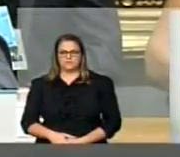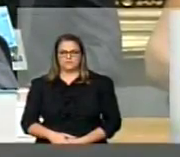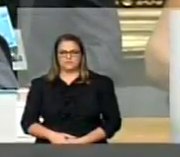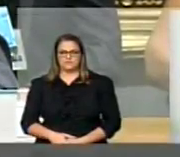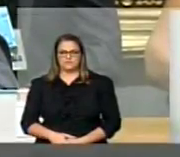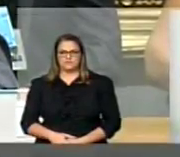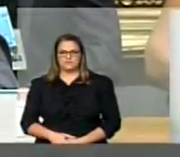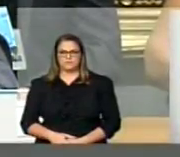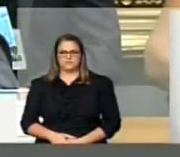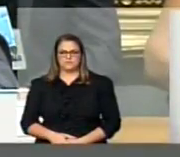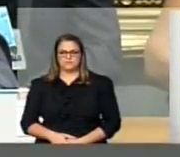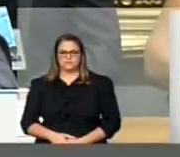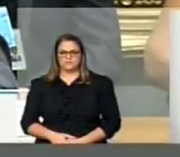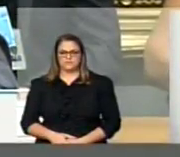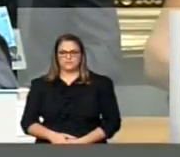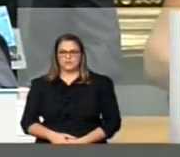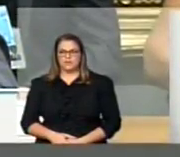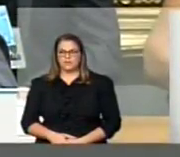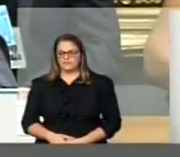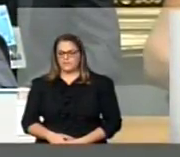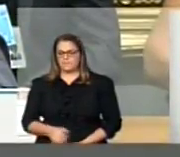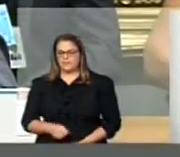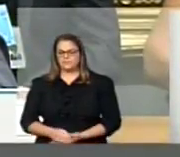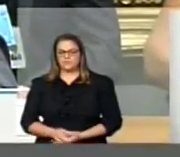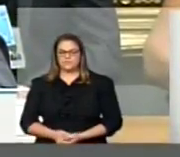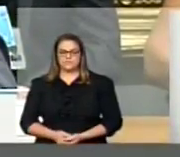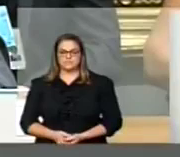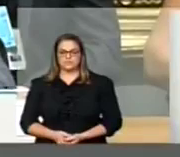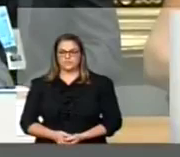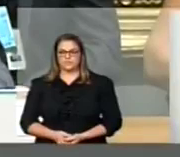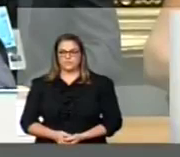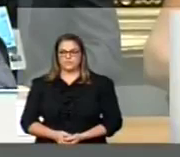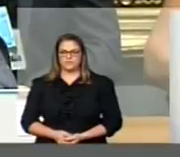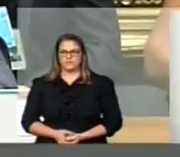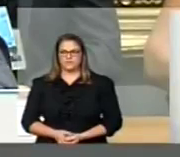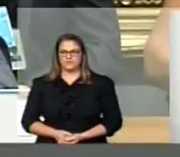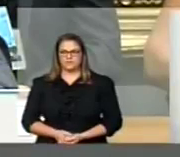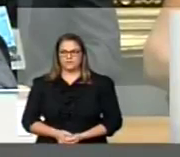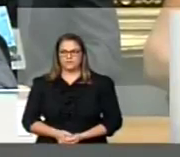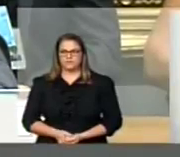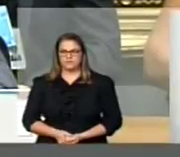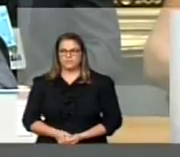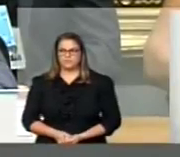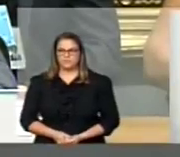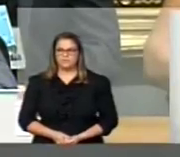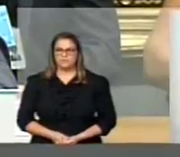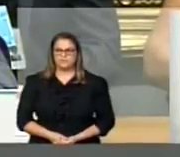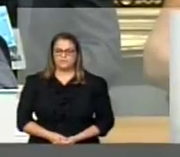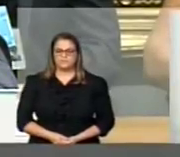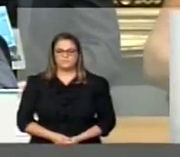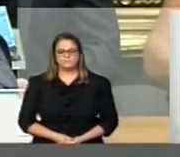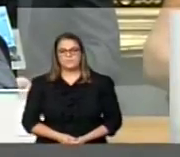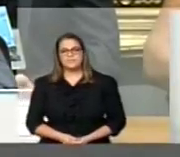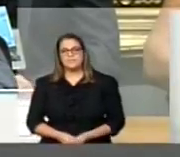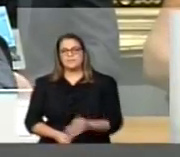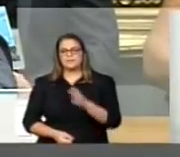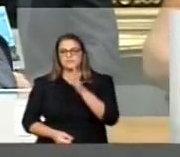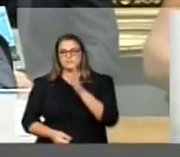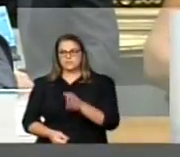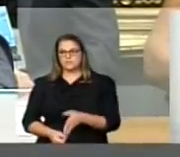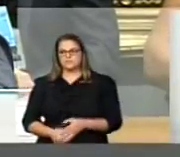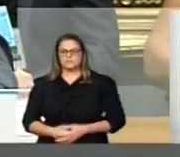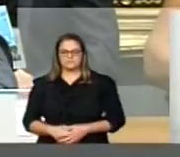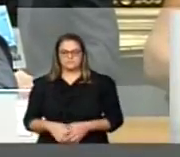dotações se enquanto estivesse garantida a obtenção da meta de resultado fiscal. Por